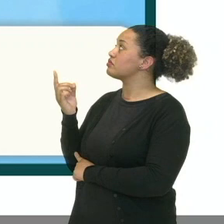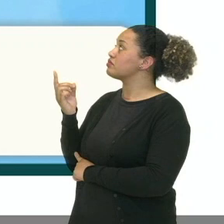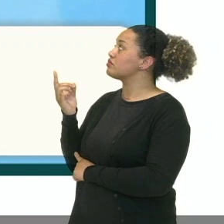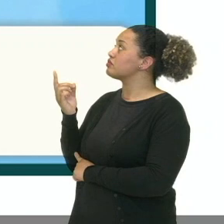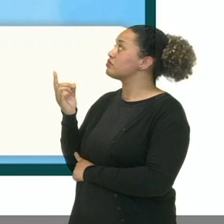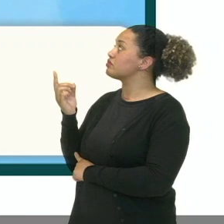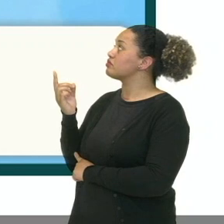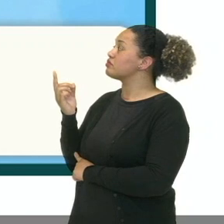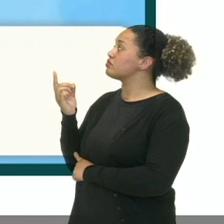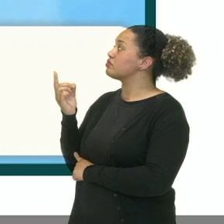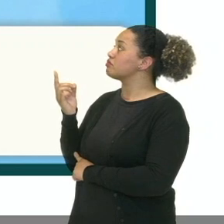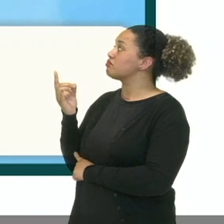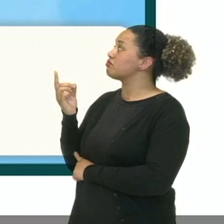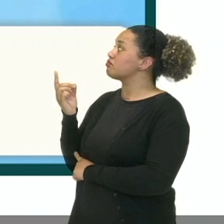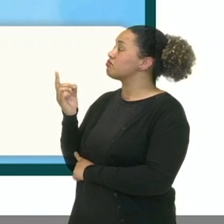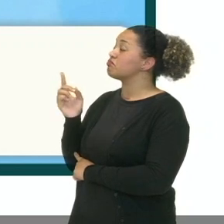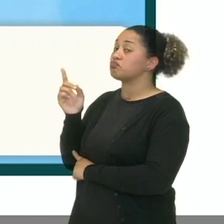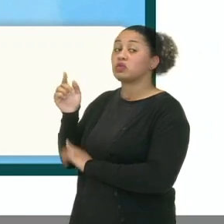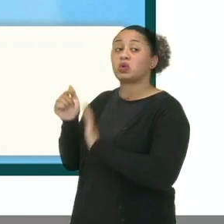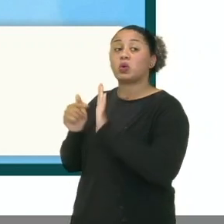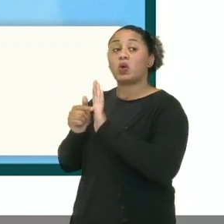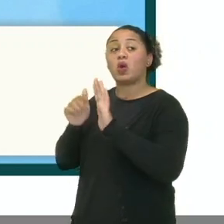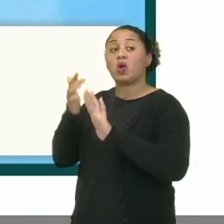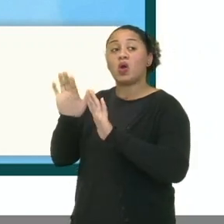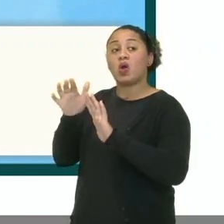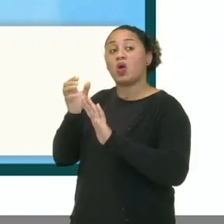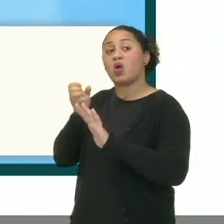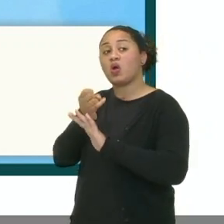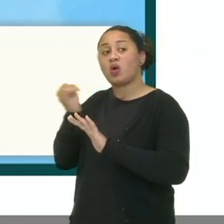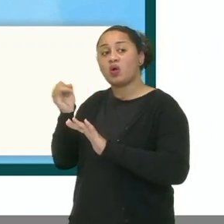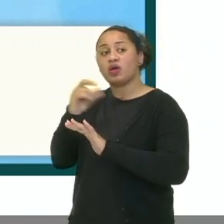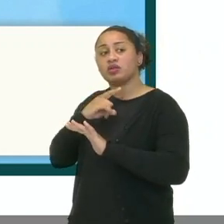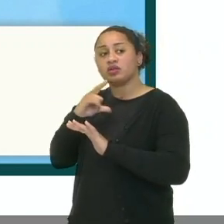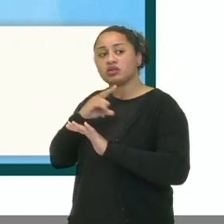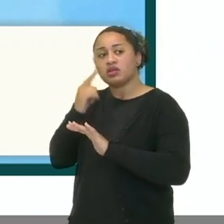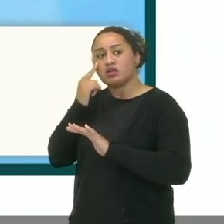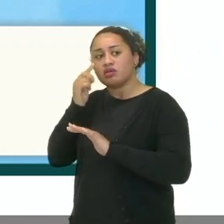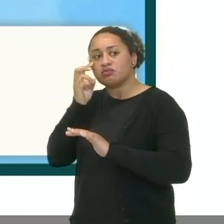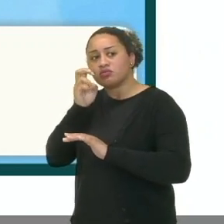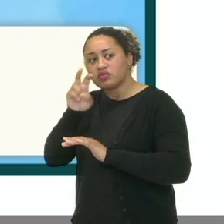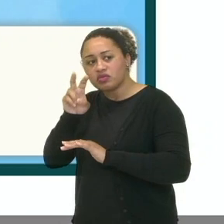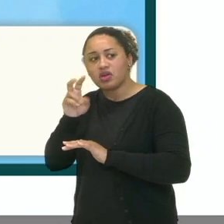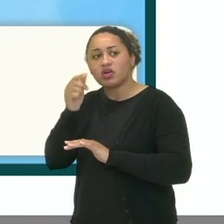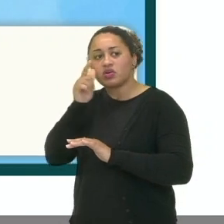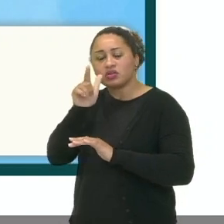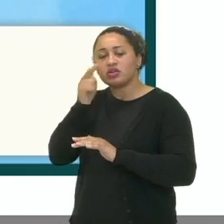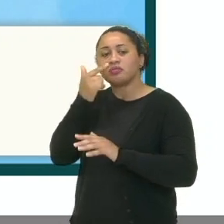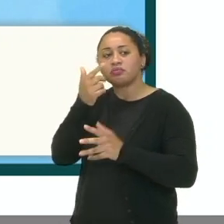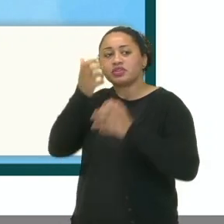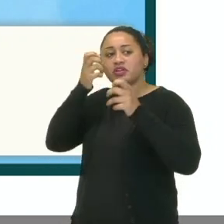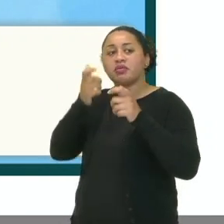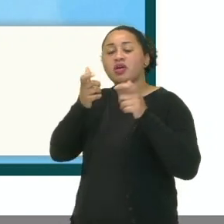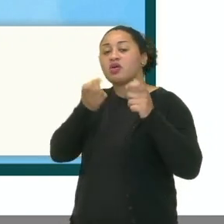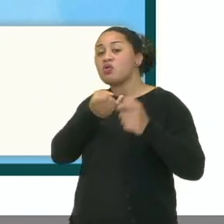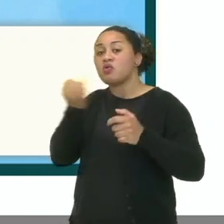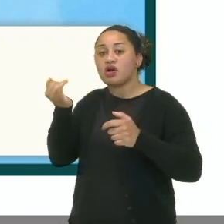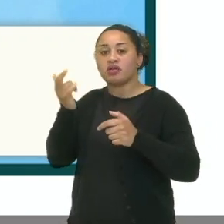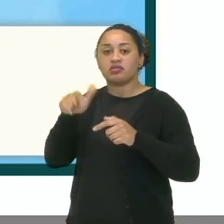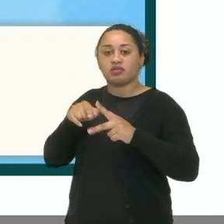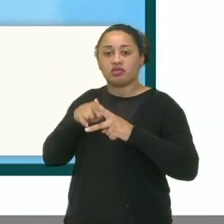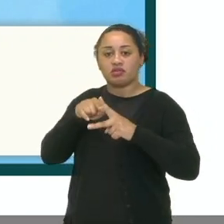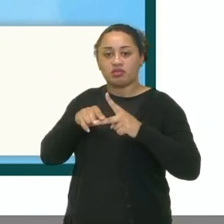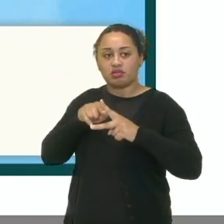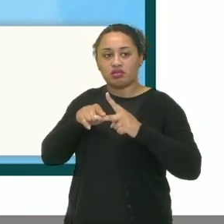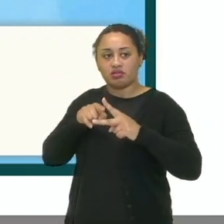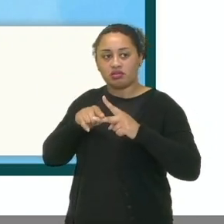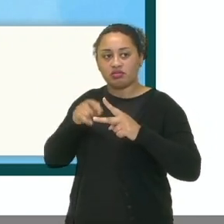ele vai indicar mais ou menos aqui a medida que nós podemos encontrar em relação à medida desse ângulo. Se a gente